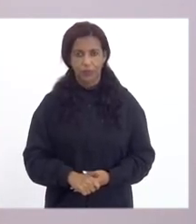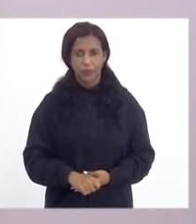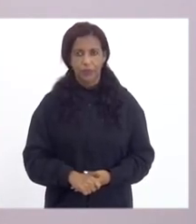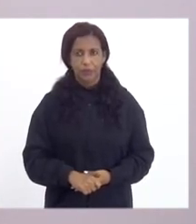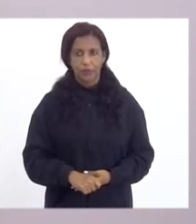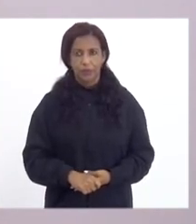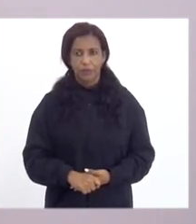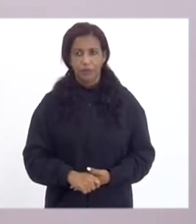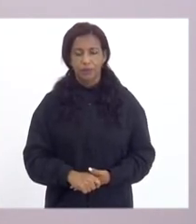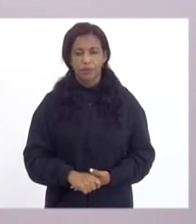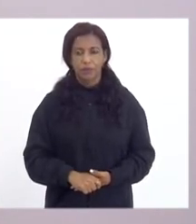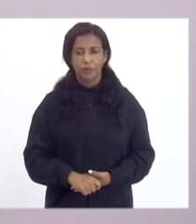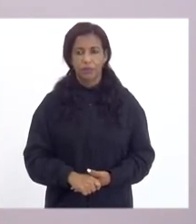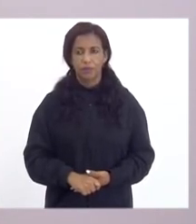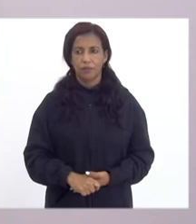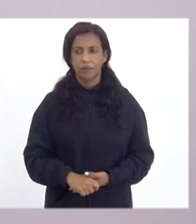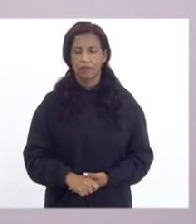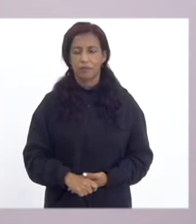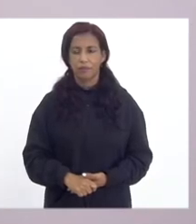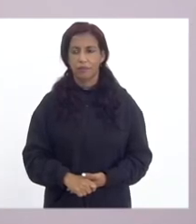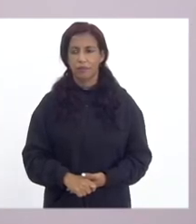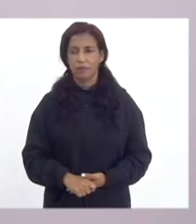Deixa eu ver.